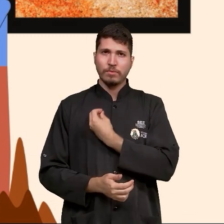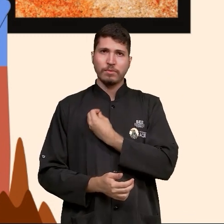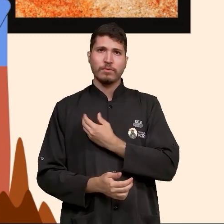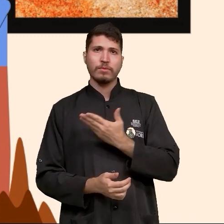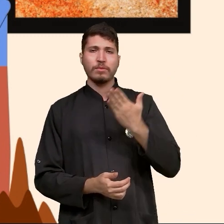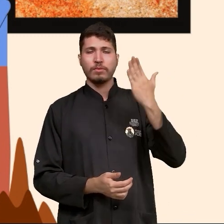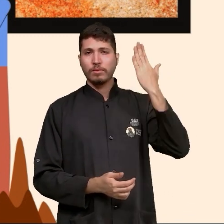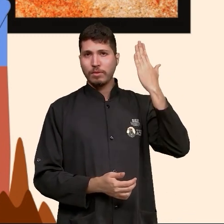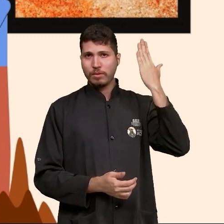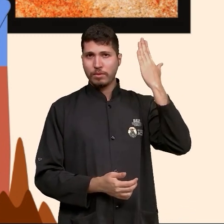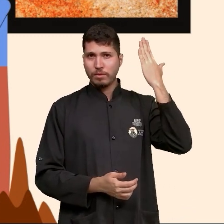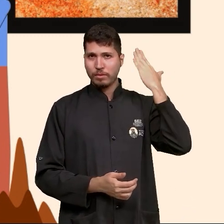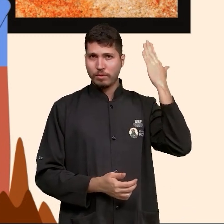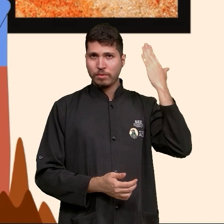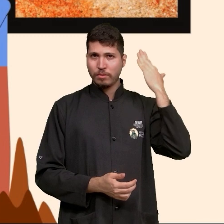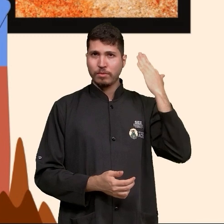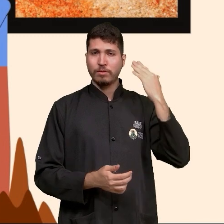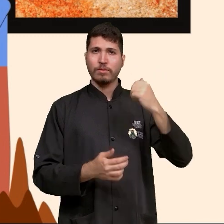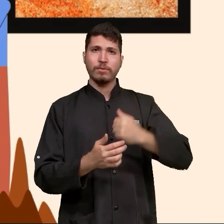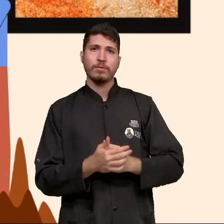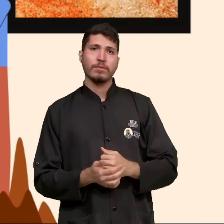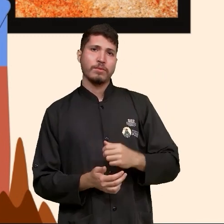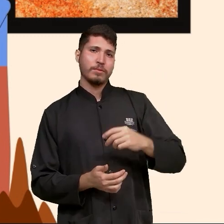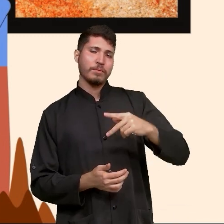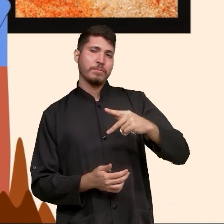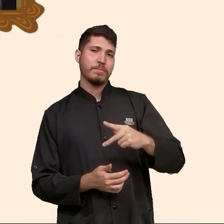paleolítico e depois no período neolítico.